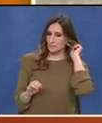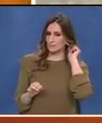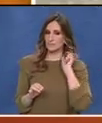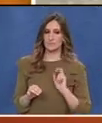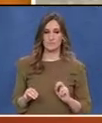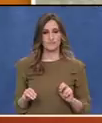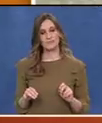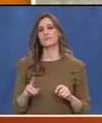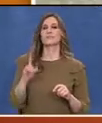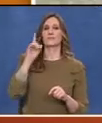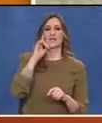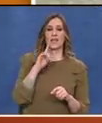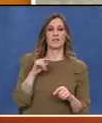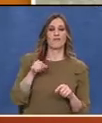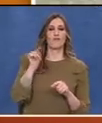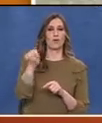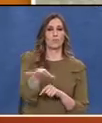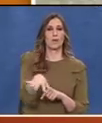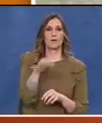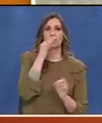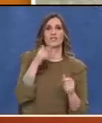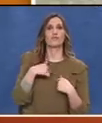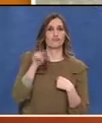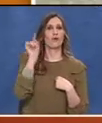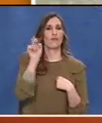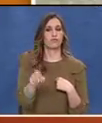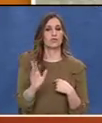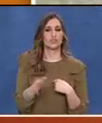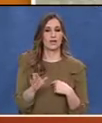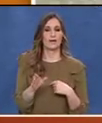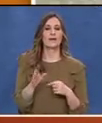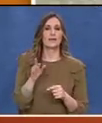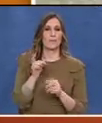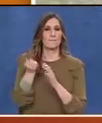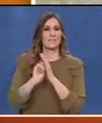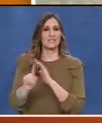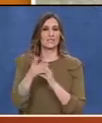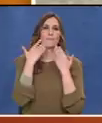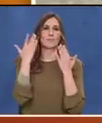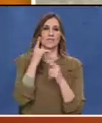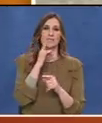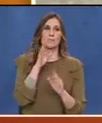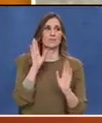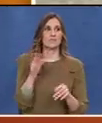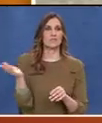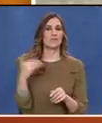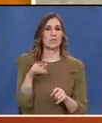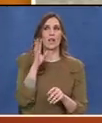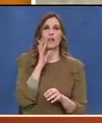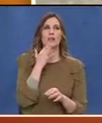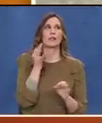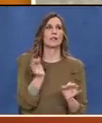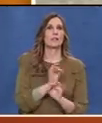comentar estas ela estava no sítio do justify isto é fantástico bragança e mandar mensagem para bento tem esse caminho que está além